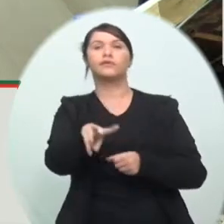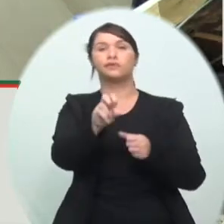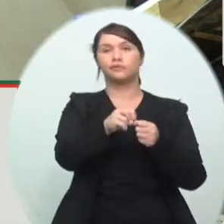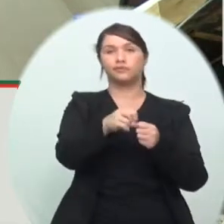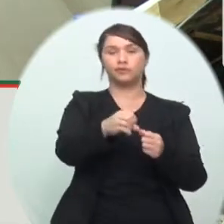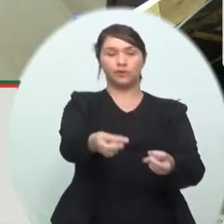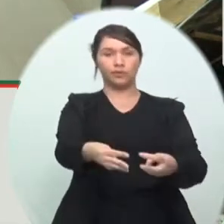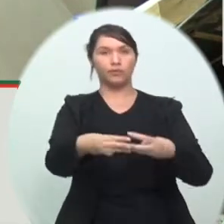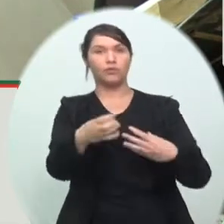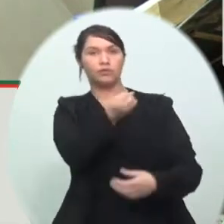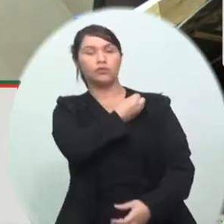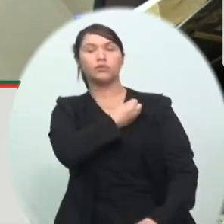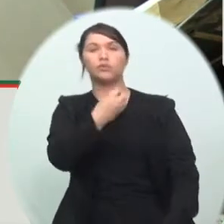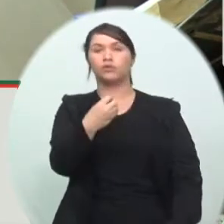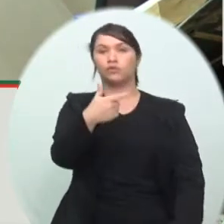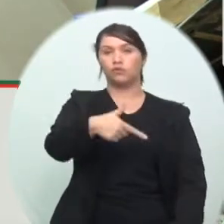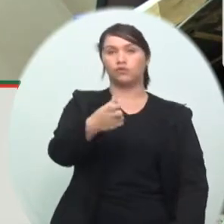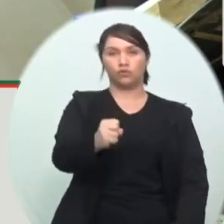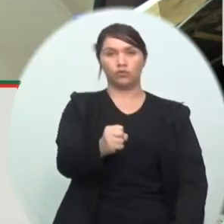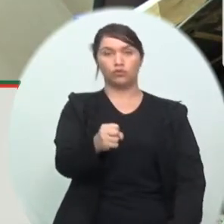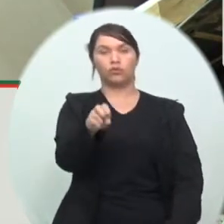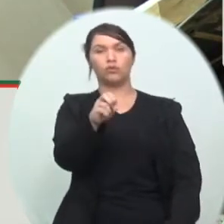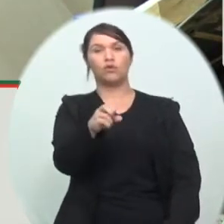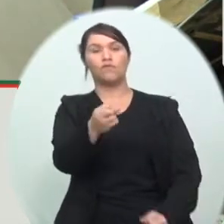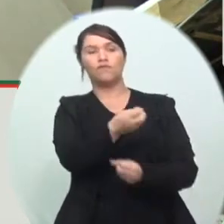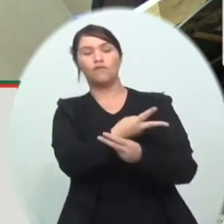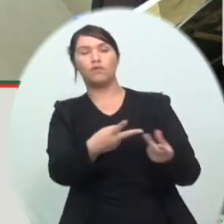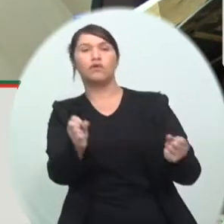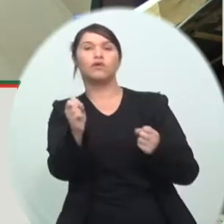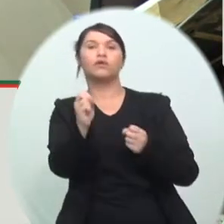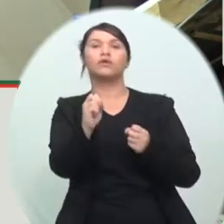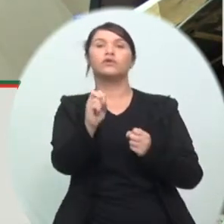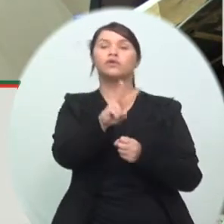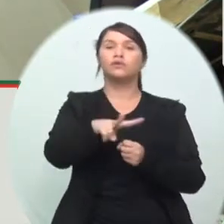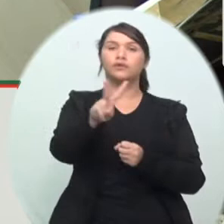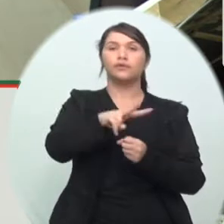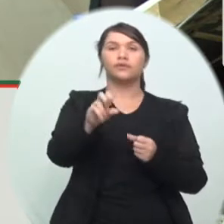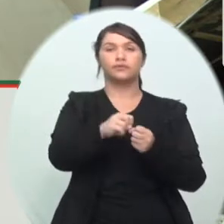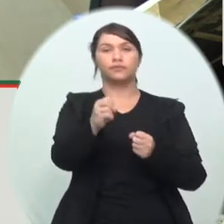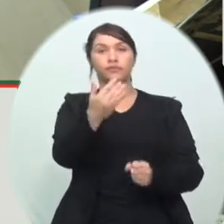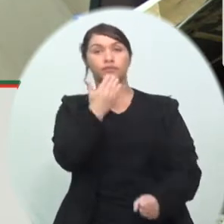número 028/18, de autoria de diversos vereadores. Indicação